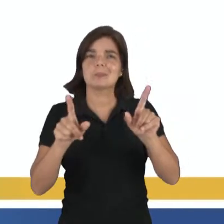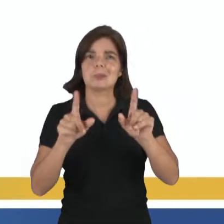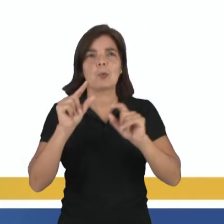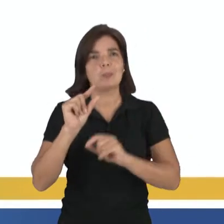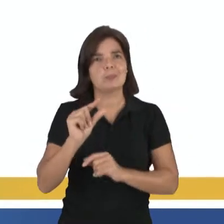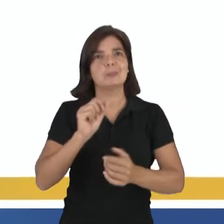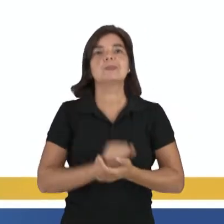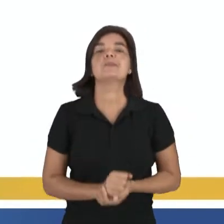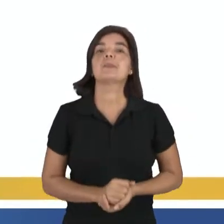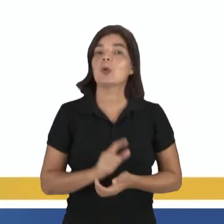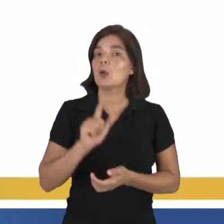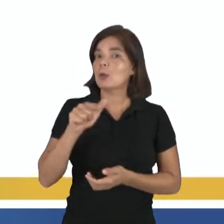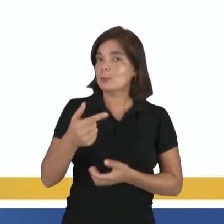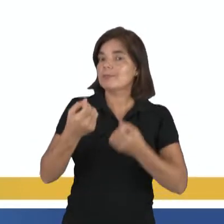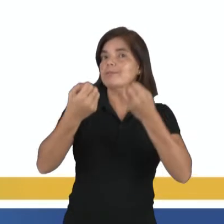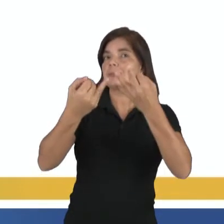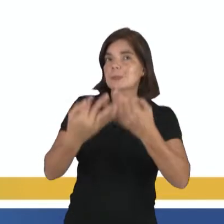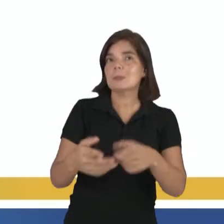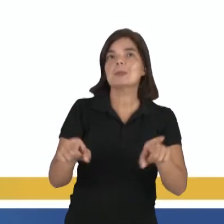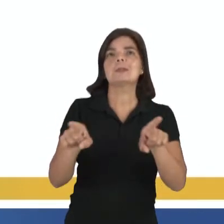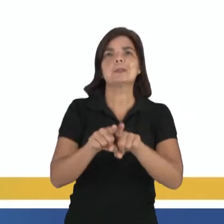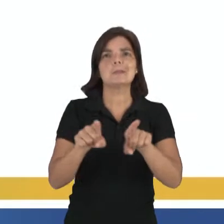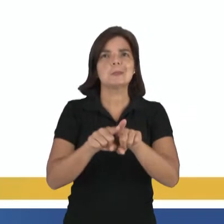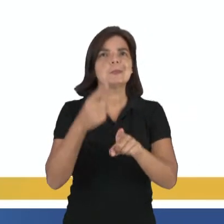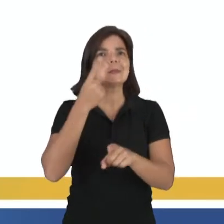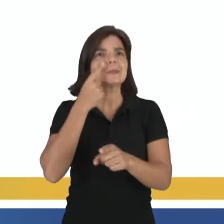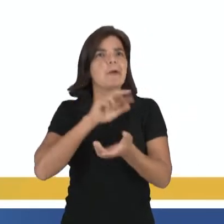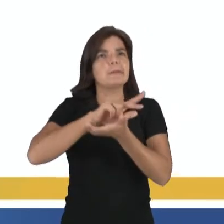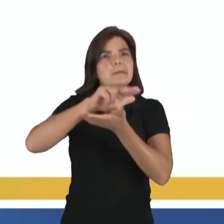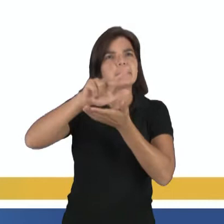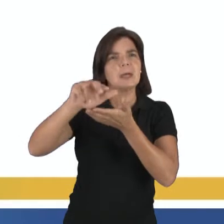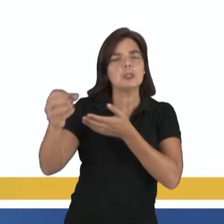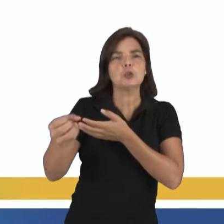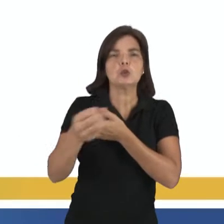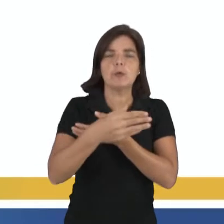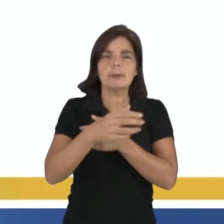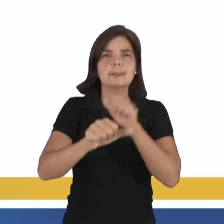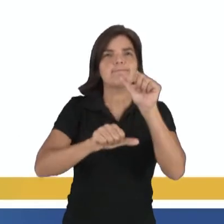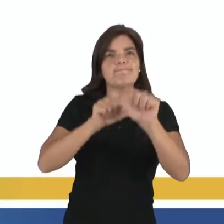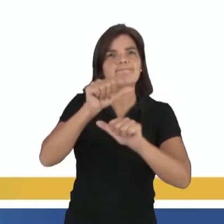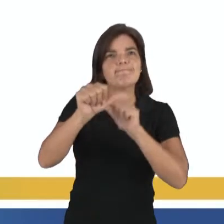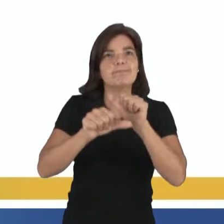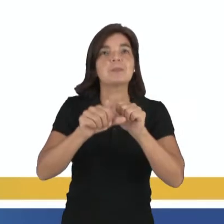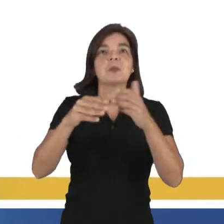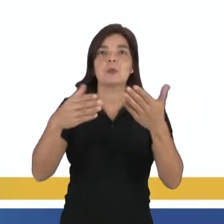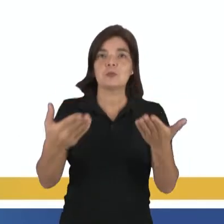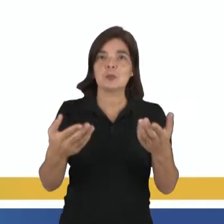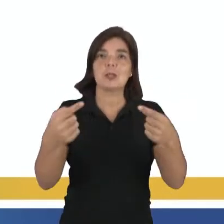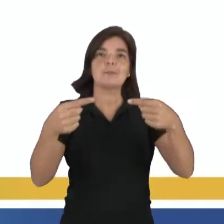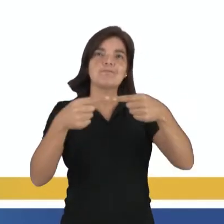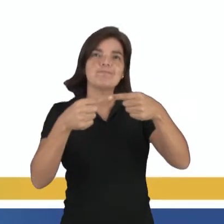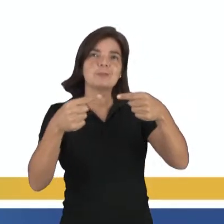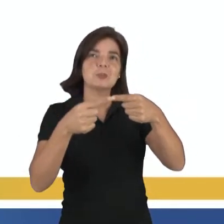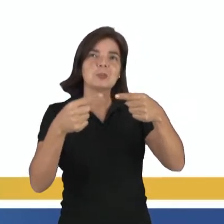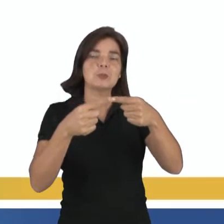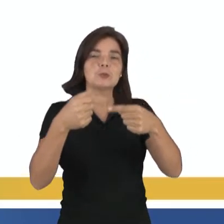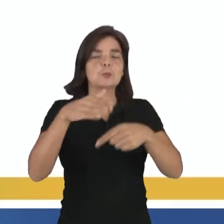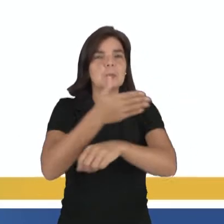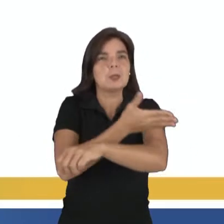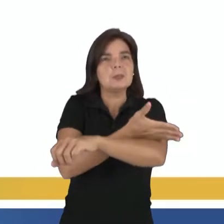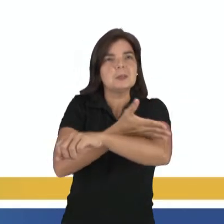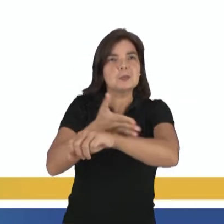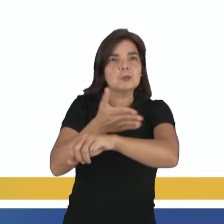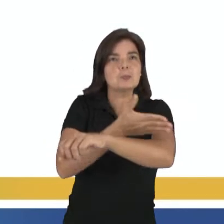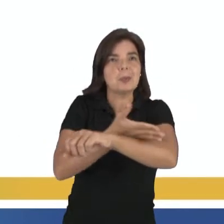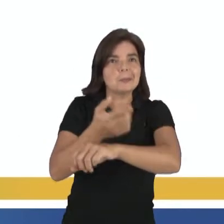pouco diferente. Em outras palavras, a partir disso podemos encontrar várias novas ramificações, essas bem mais de acordo